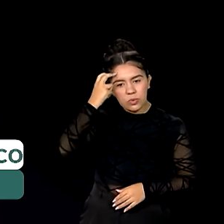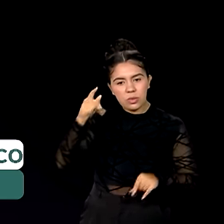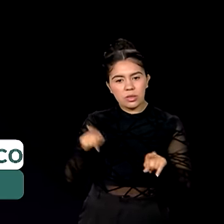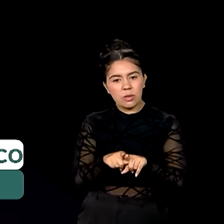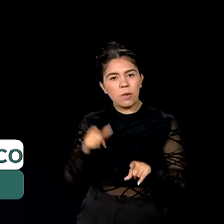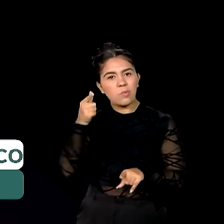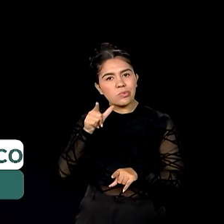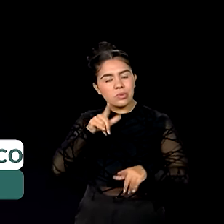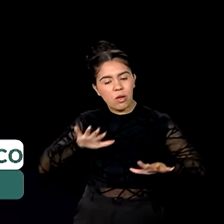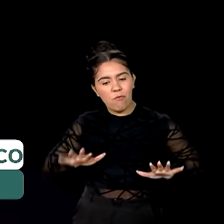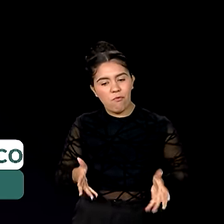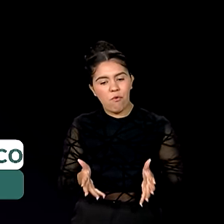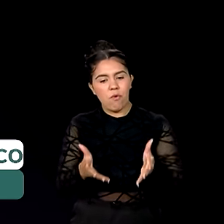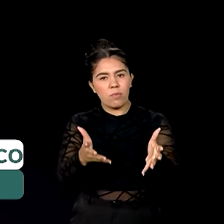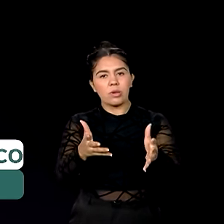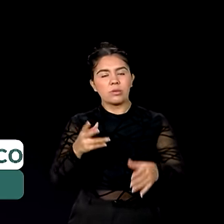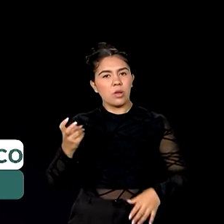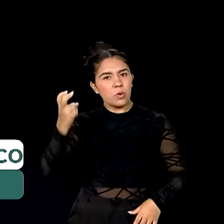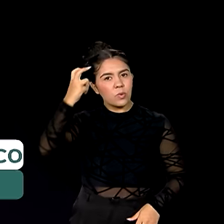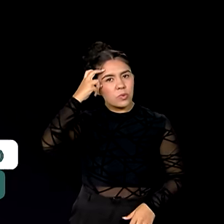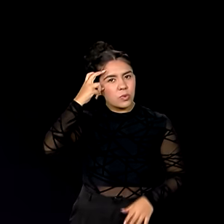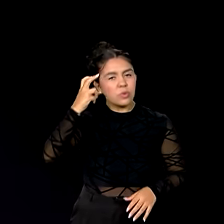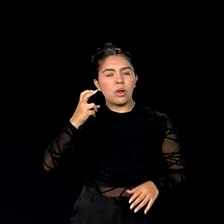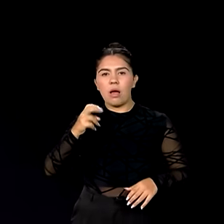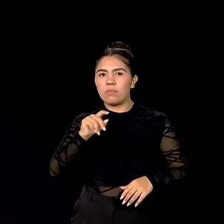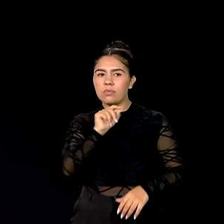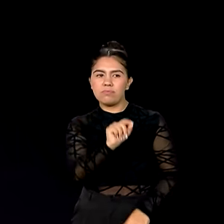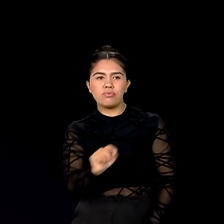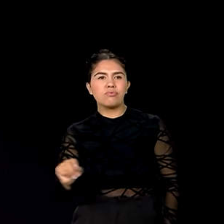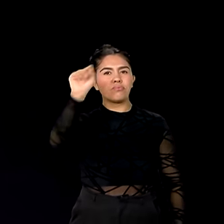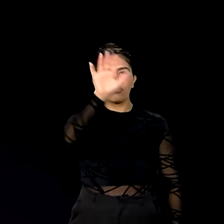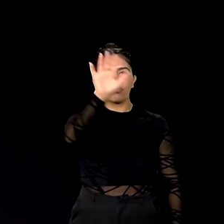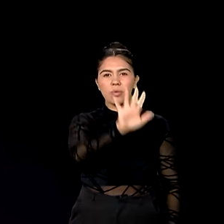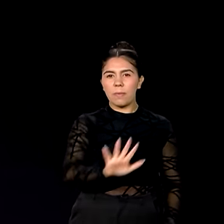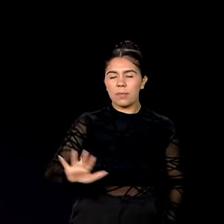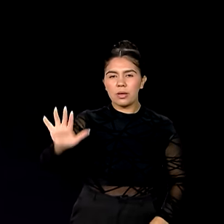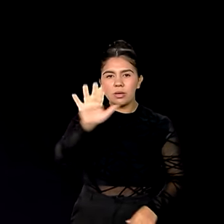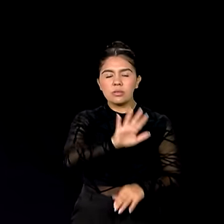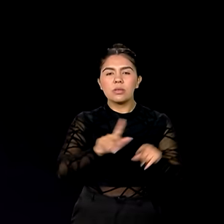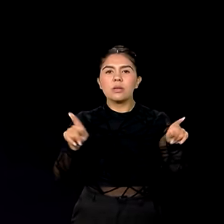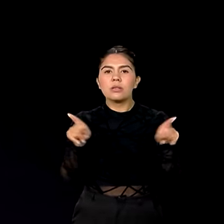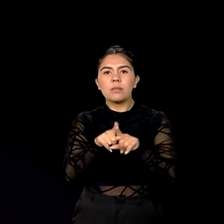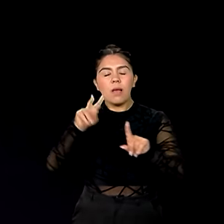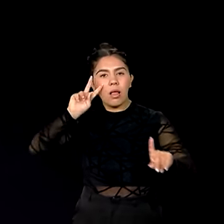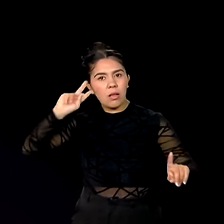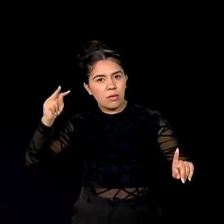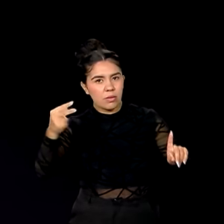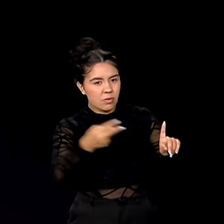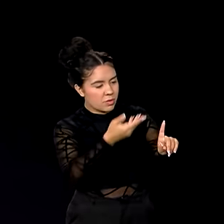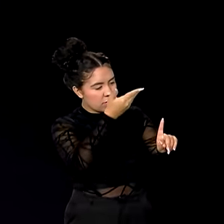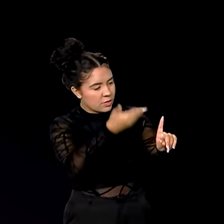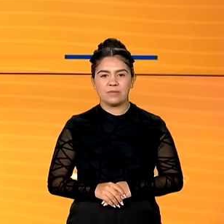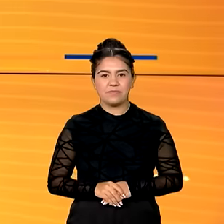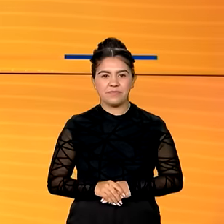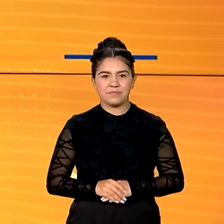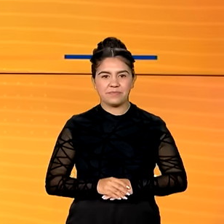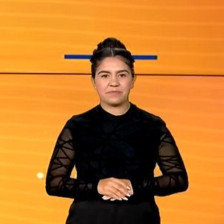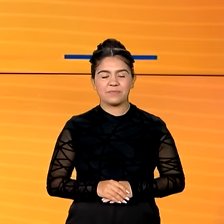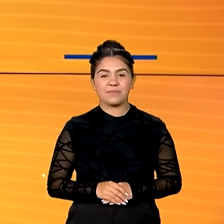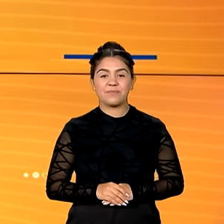fomento cultural chegue a todas as regiões do Brasil, então enxergando o brasileiro como dono de todas essas políticas.